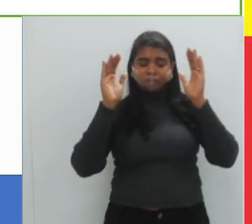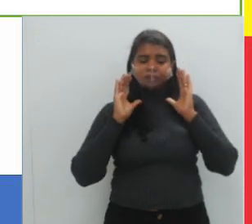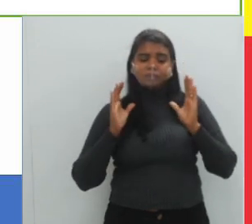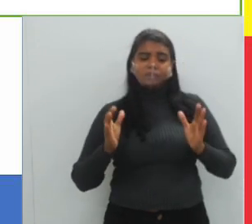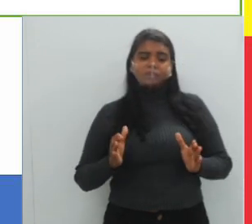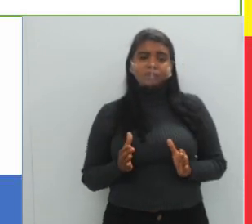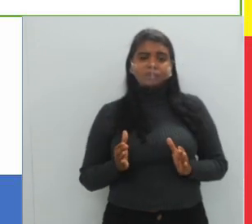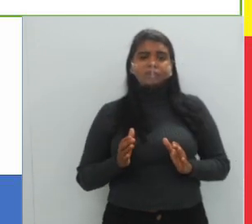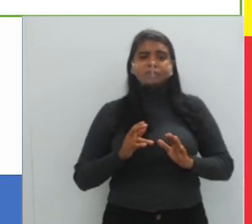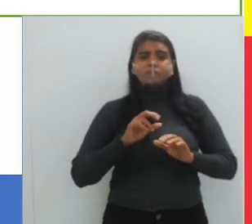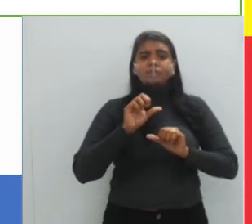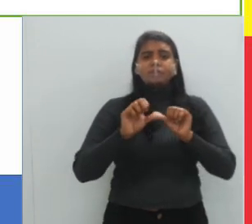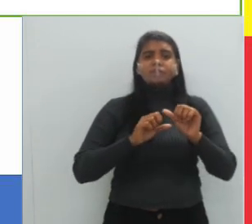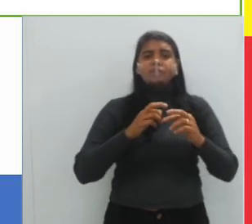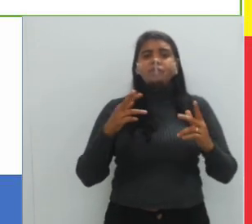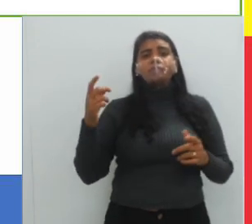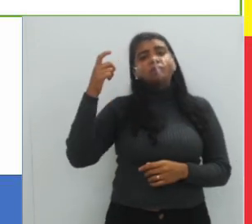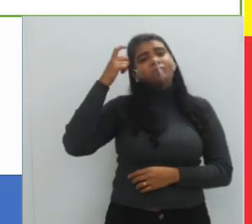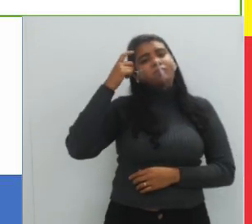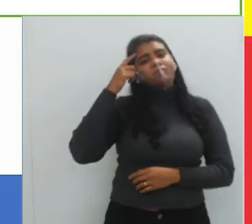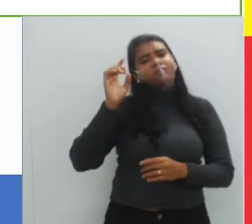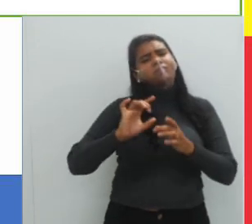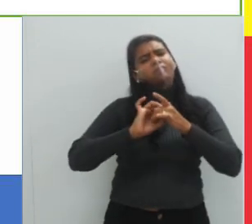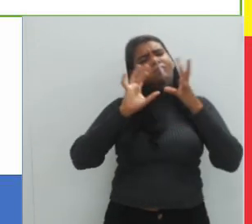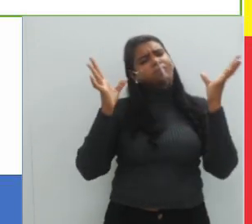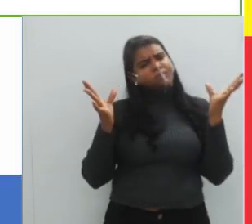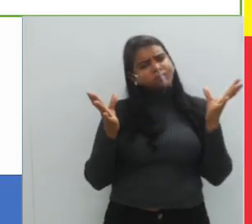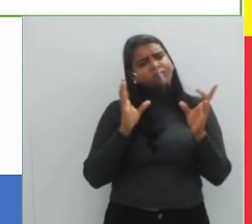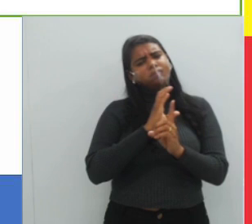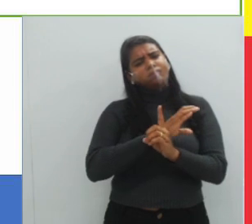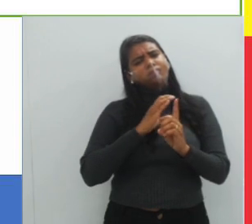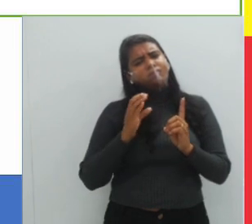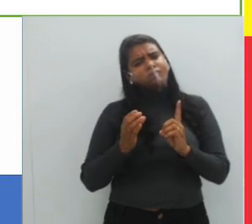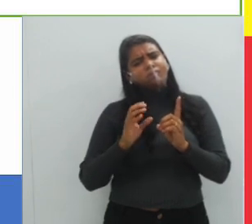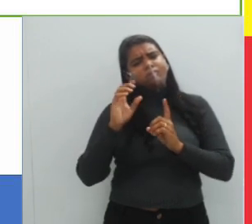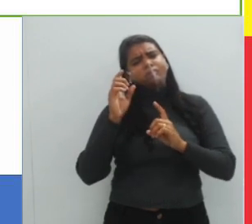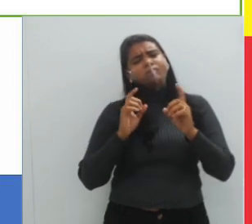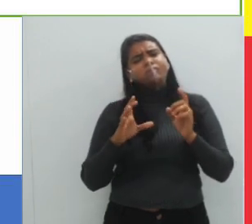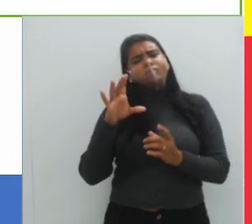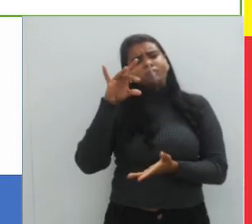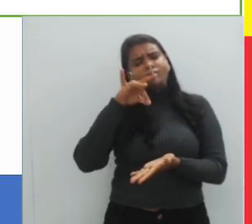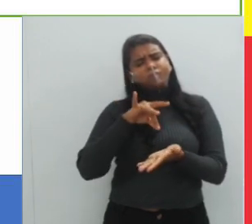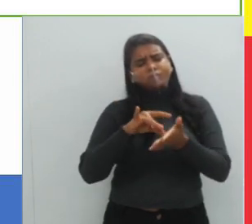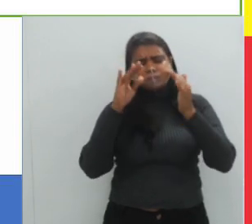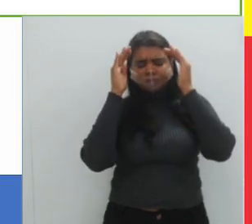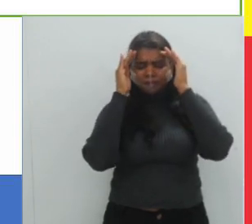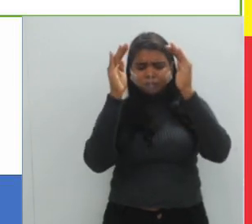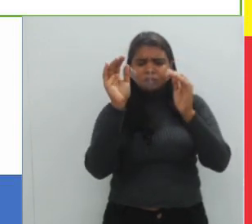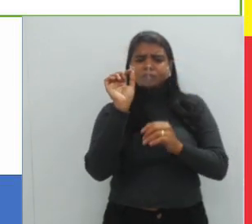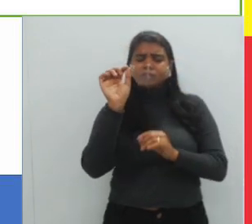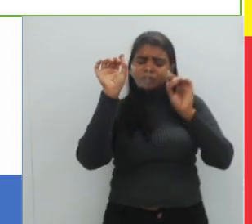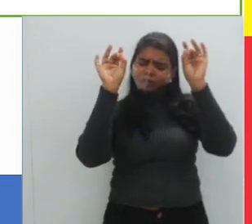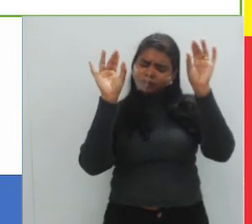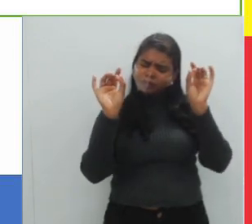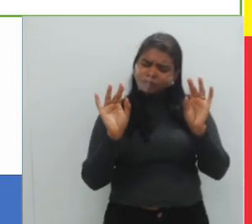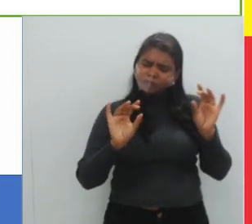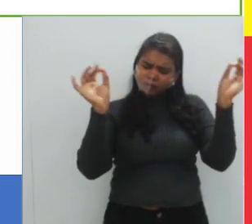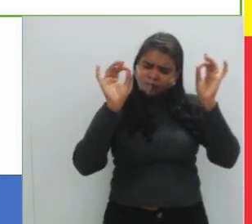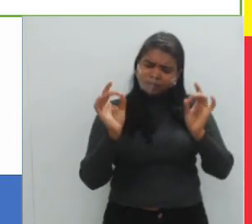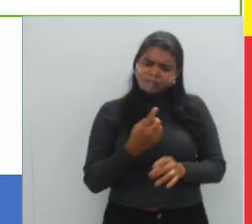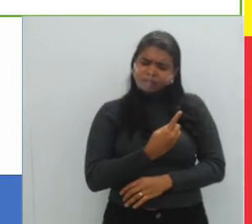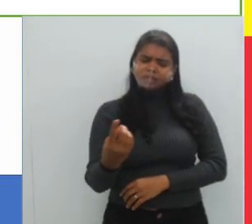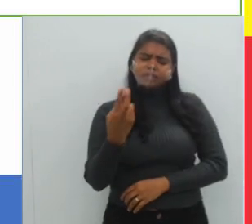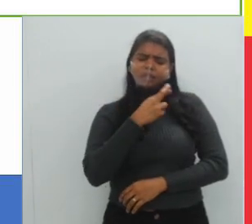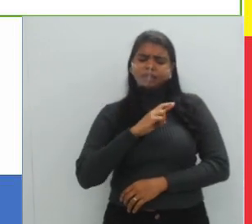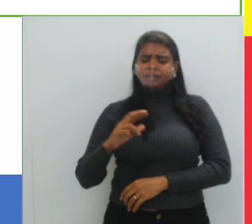respeito à pluralidade de pensamento e à liberdade de culto, como também o respeito ao que é